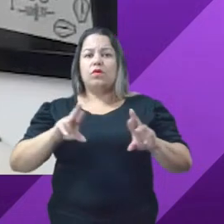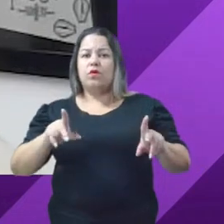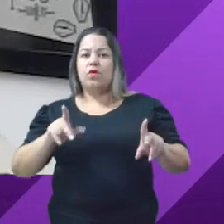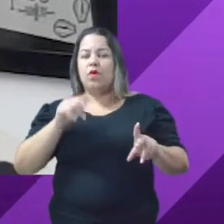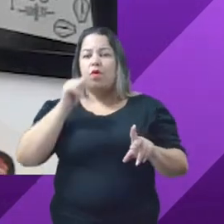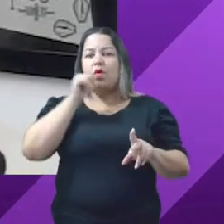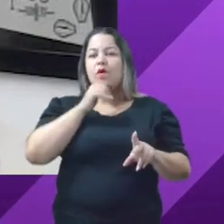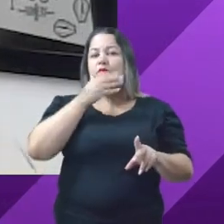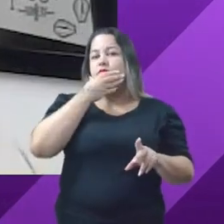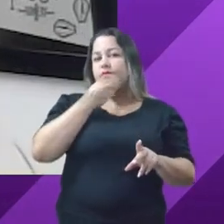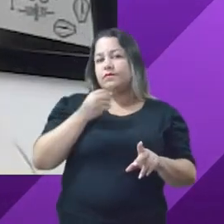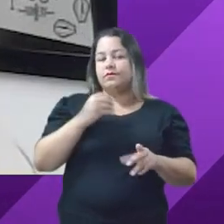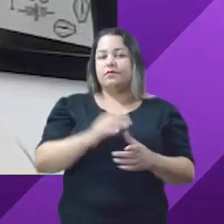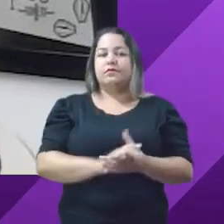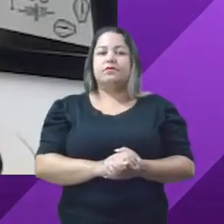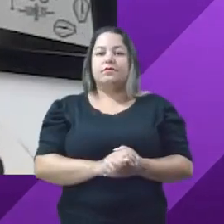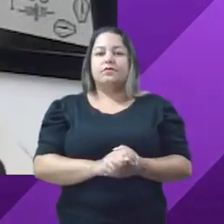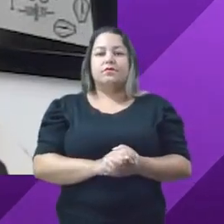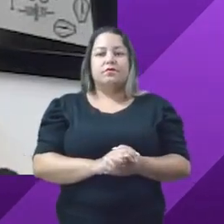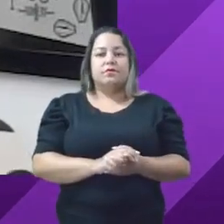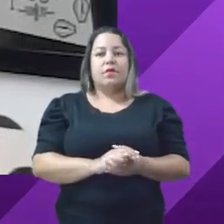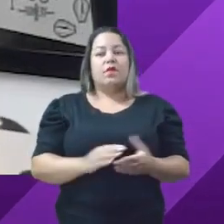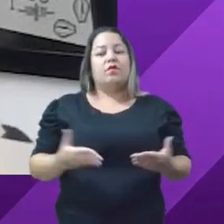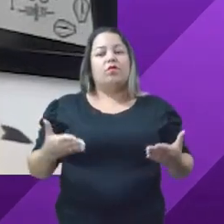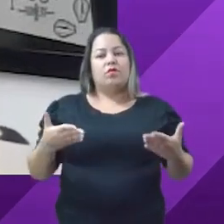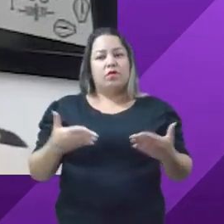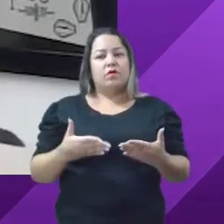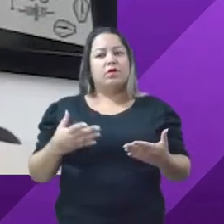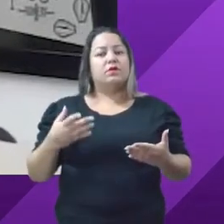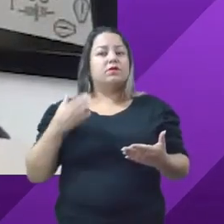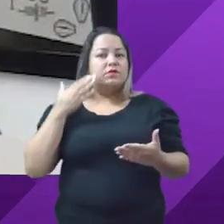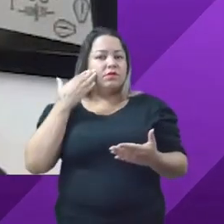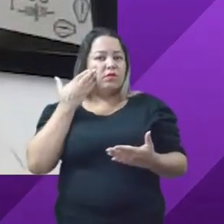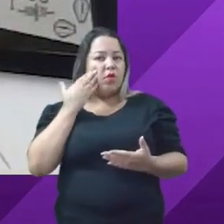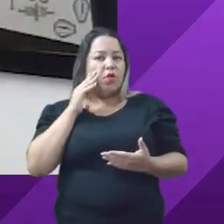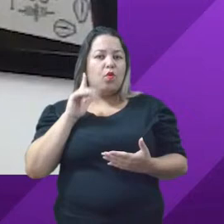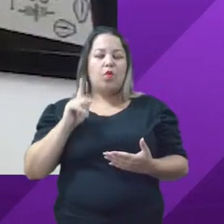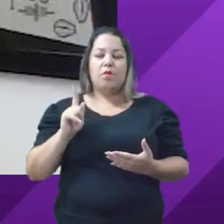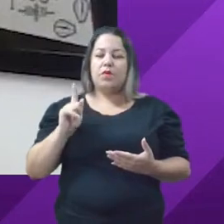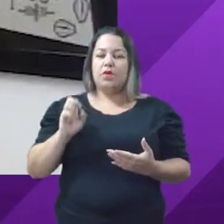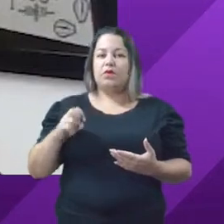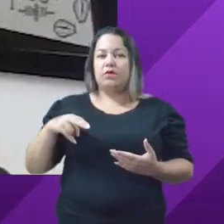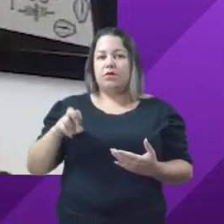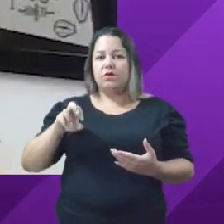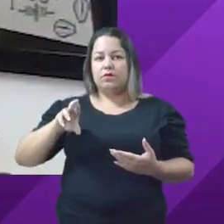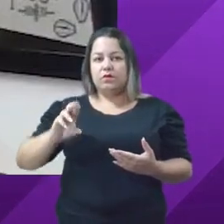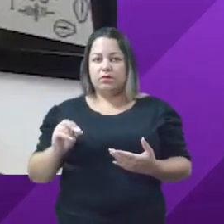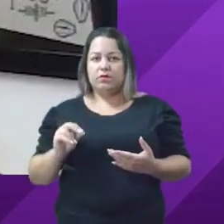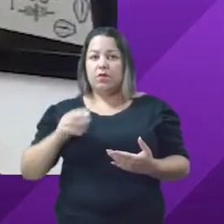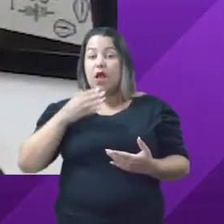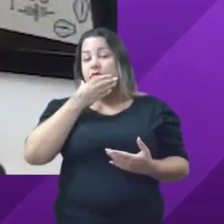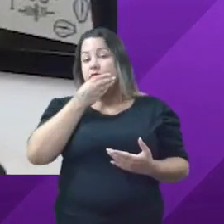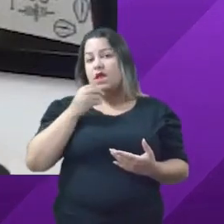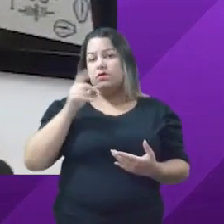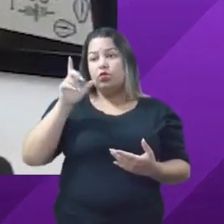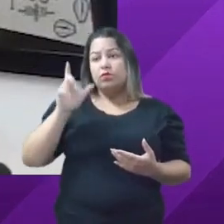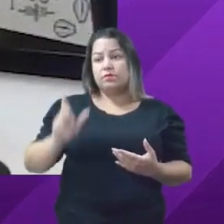mulher. Bom, gente, agora que a gente entende sobre gênero, vamos falar um pouco sobre as